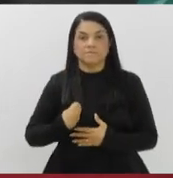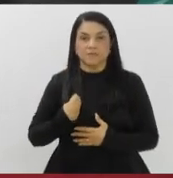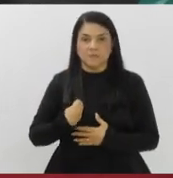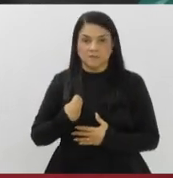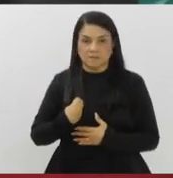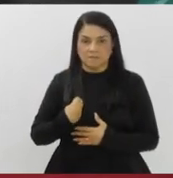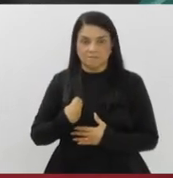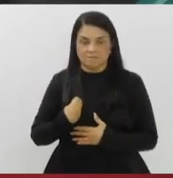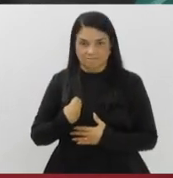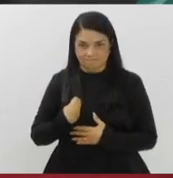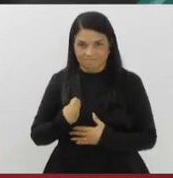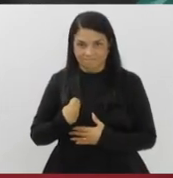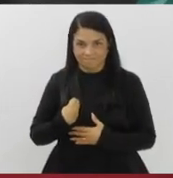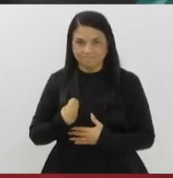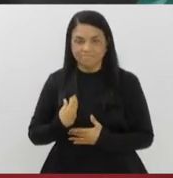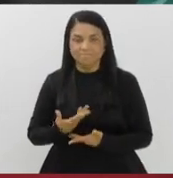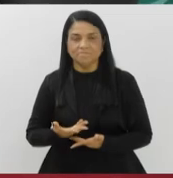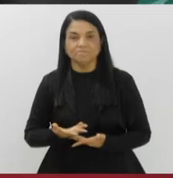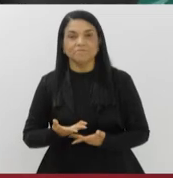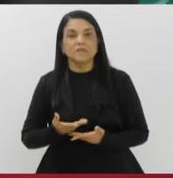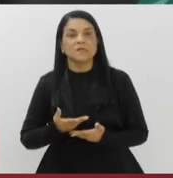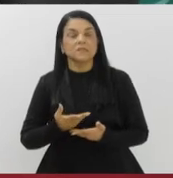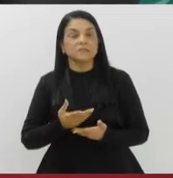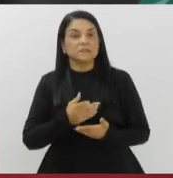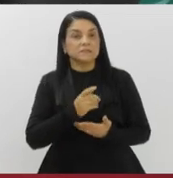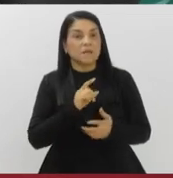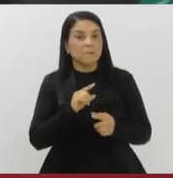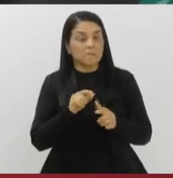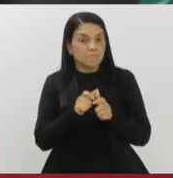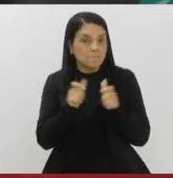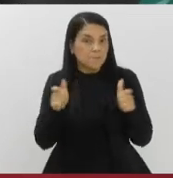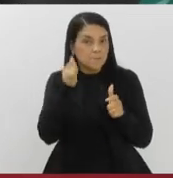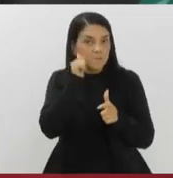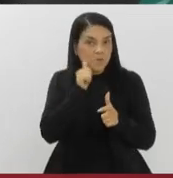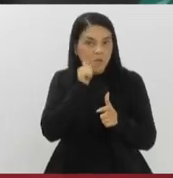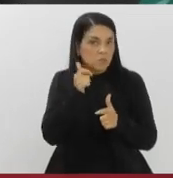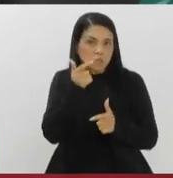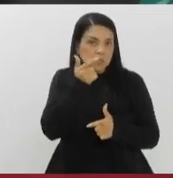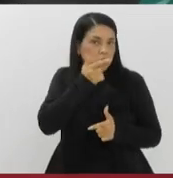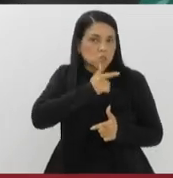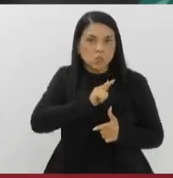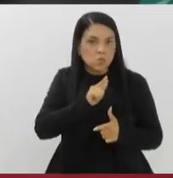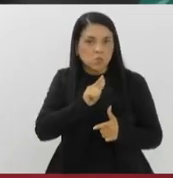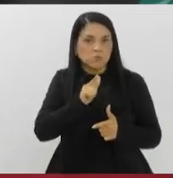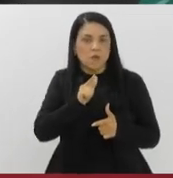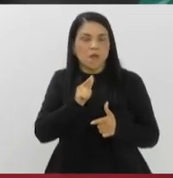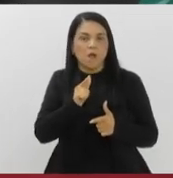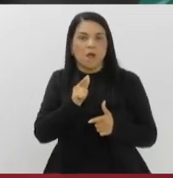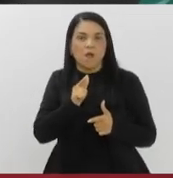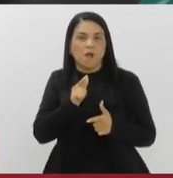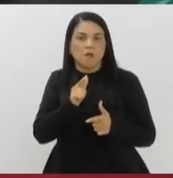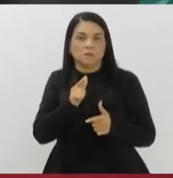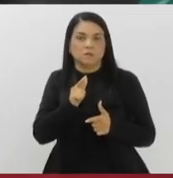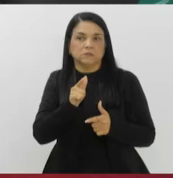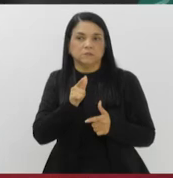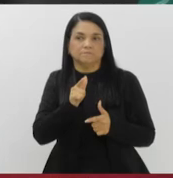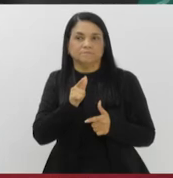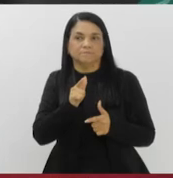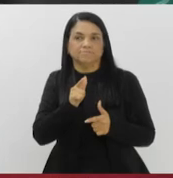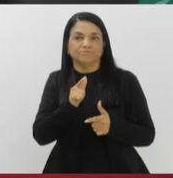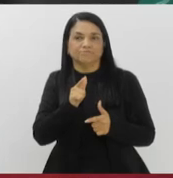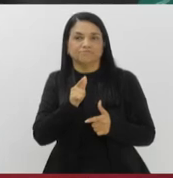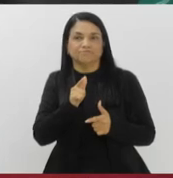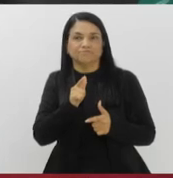sobrevivências também. Porque muitas nós não conseguimos sequer, né, esse... Eu não queria falar do